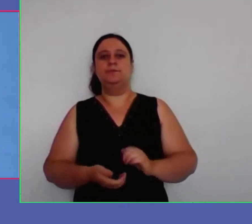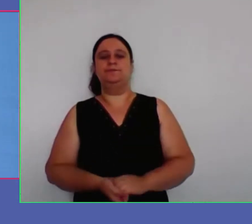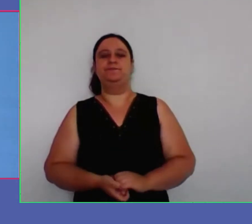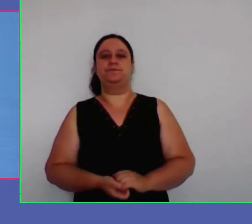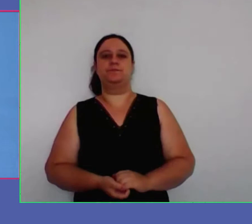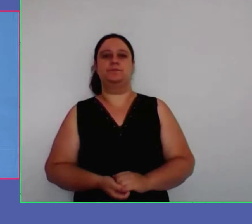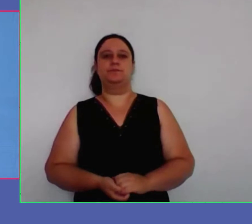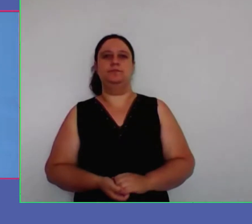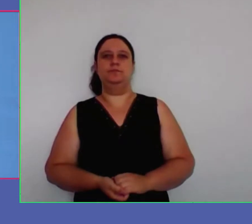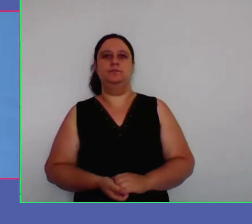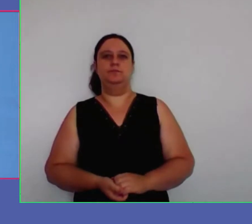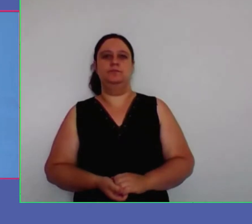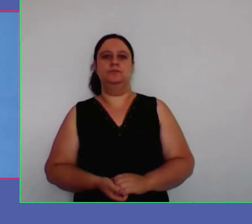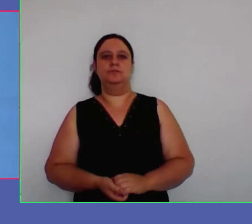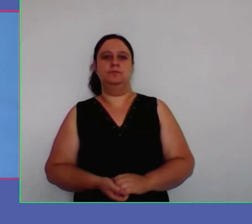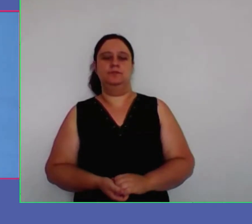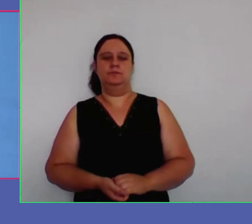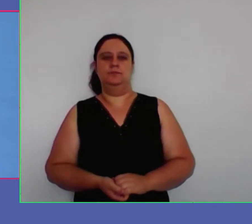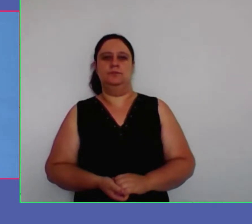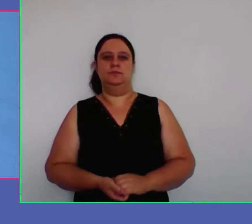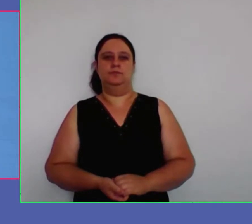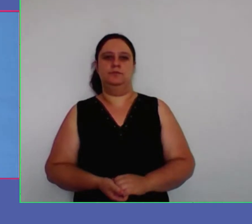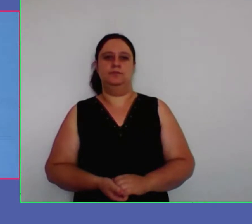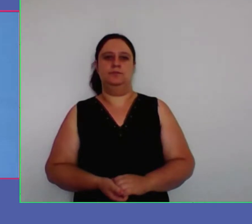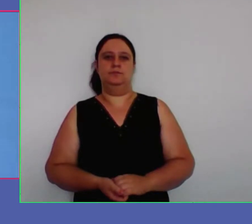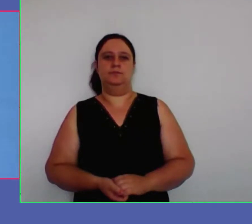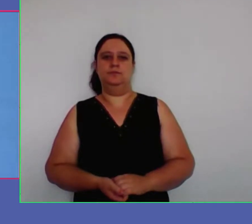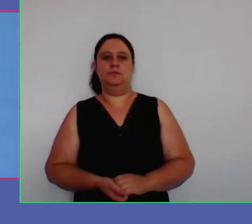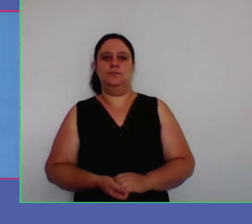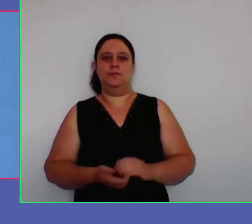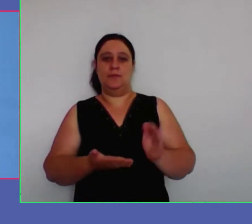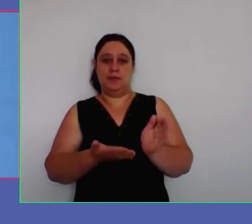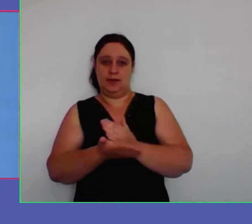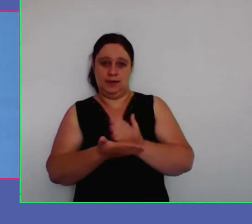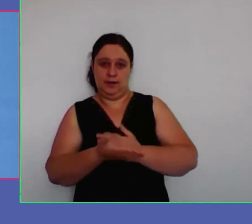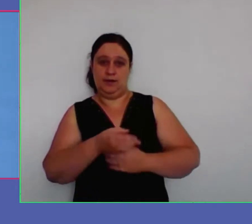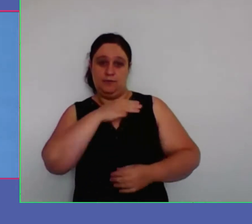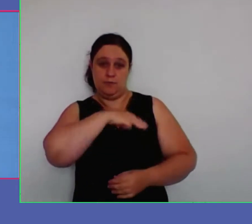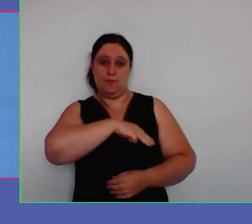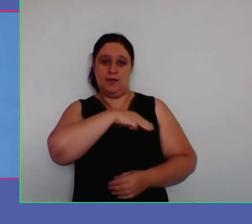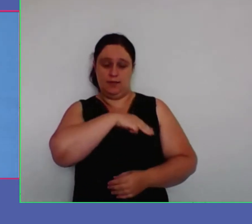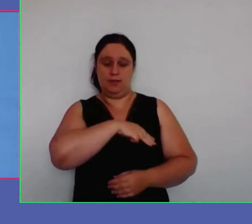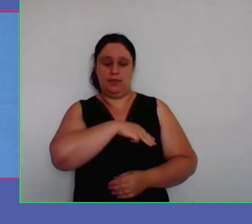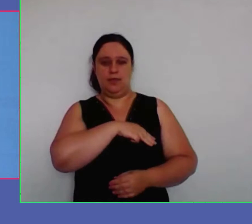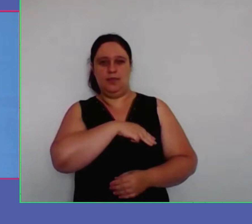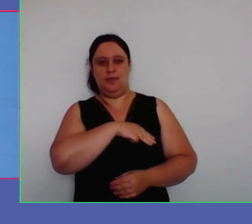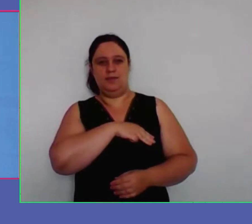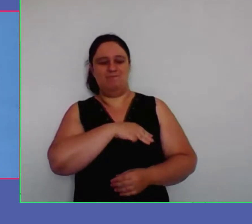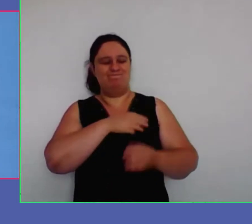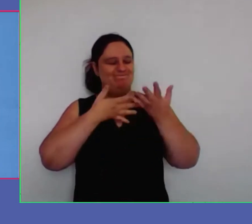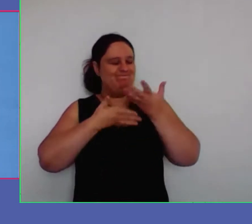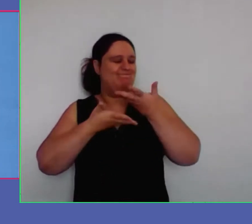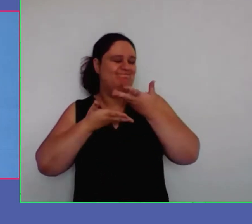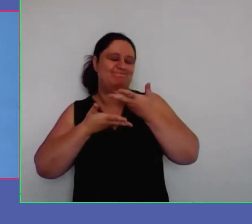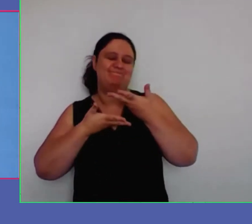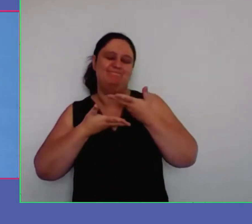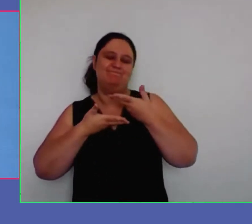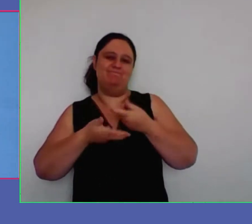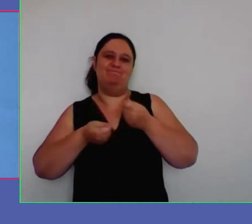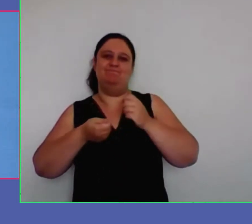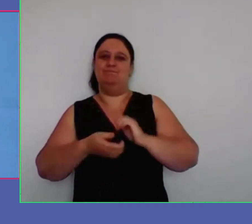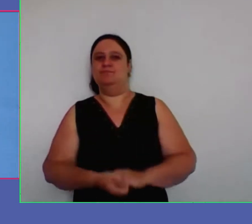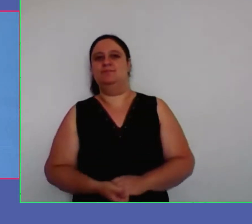O registro do livro de Mateus é algo fantástico. Deus